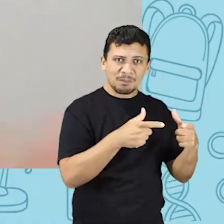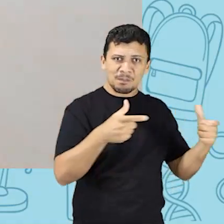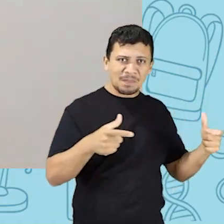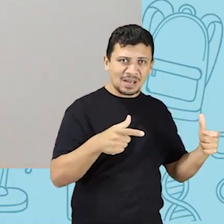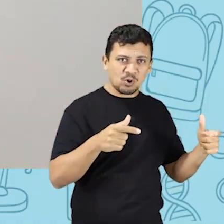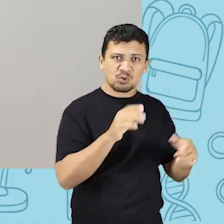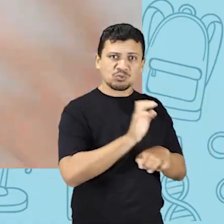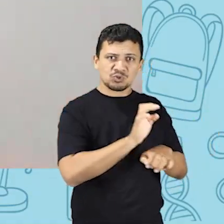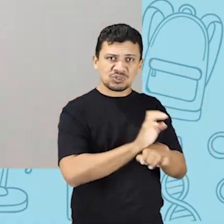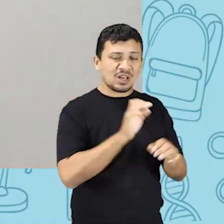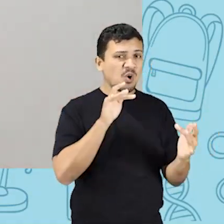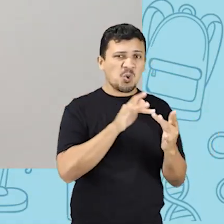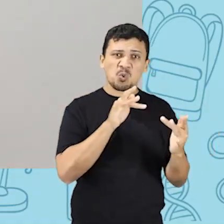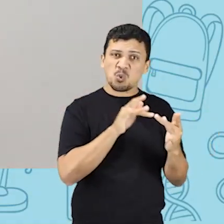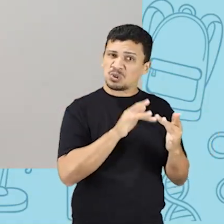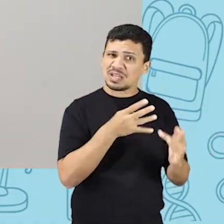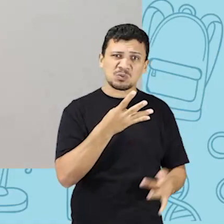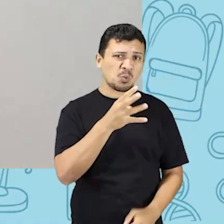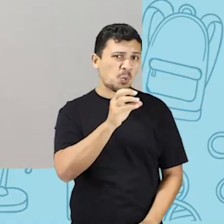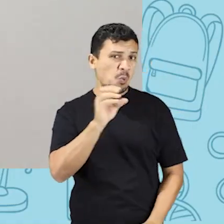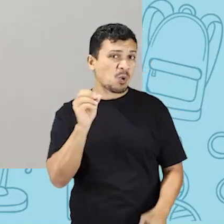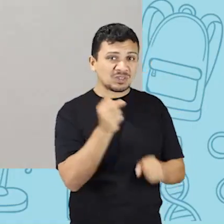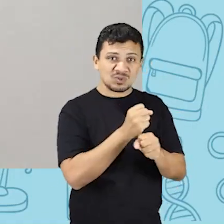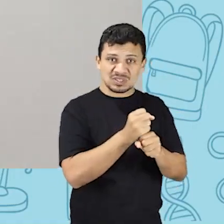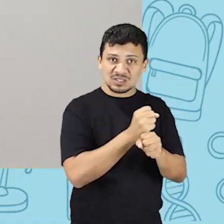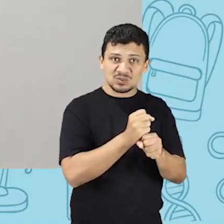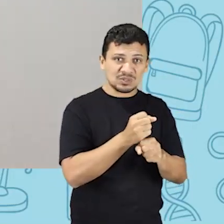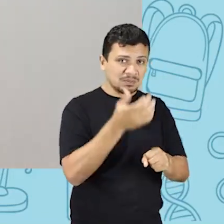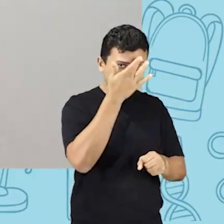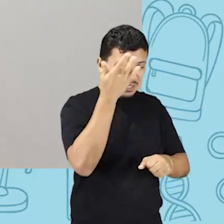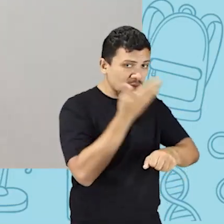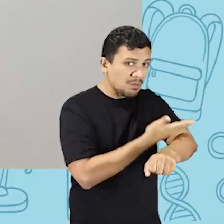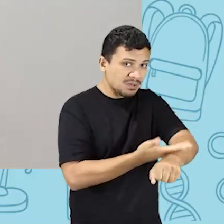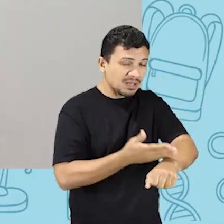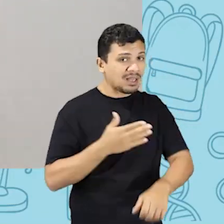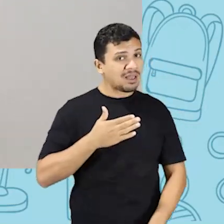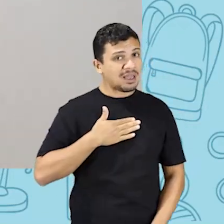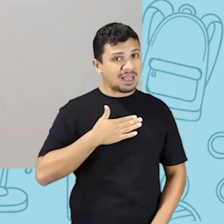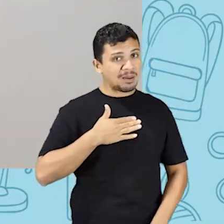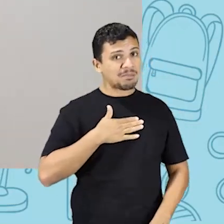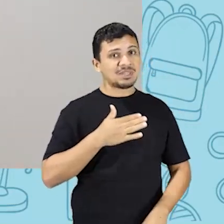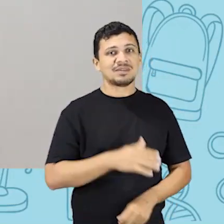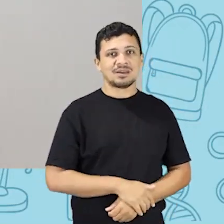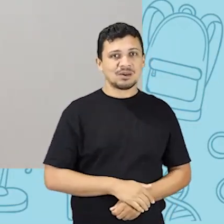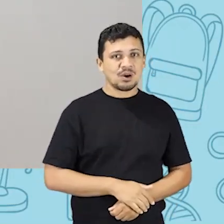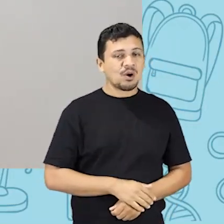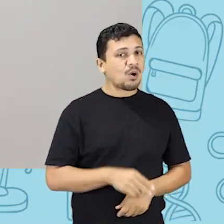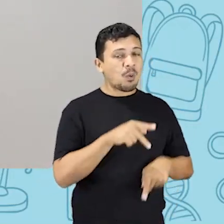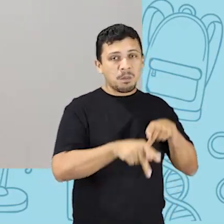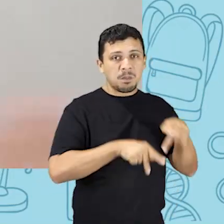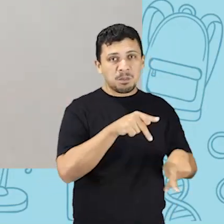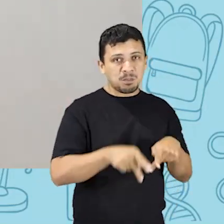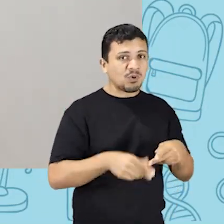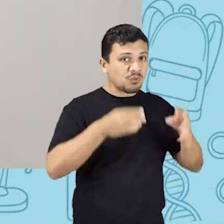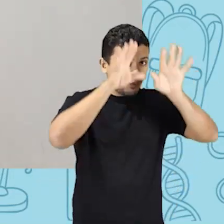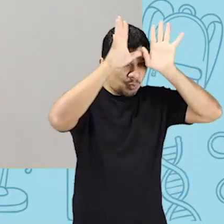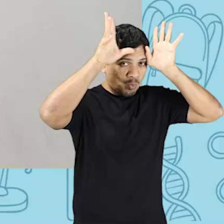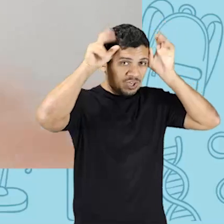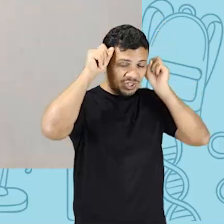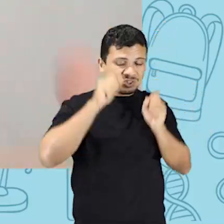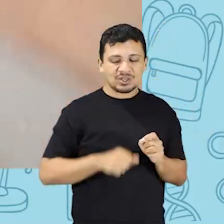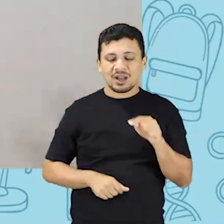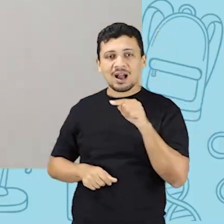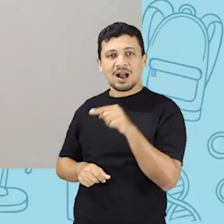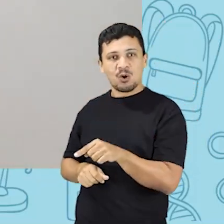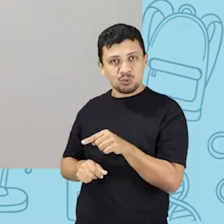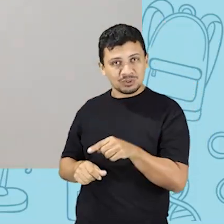ter contato há mais de 400 anos com os não indígenas é justamente a minha etnia, do povo Guajajara. A outra etnia, que é